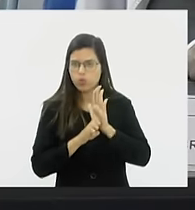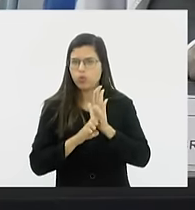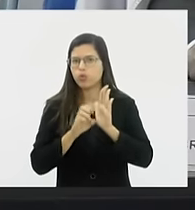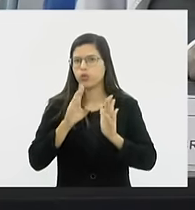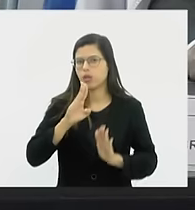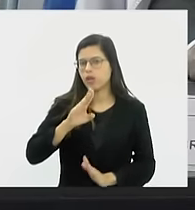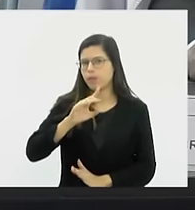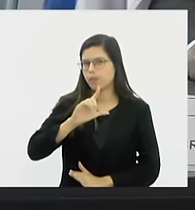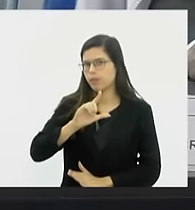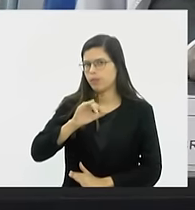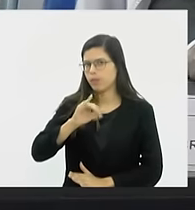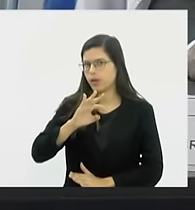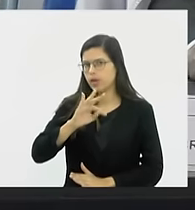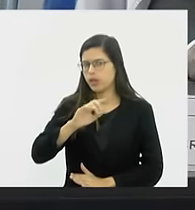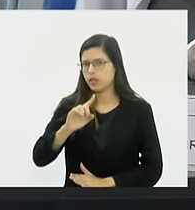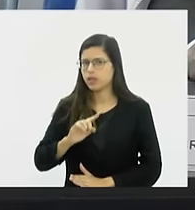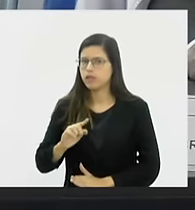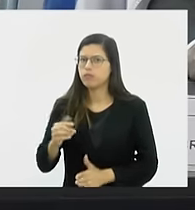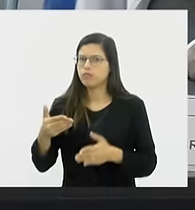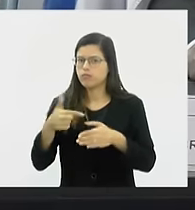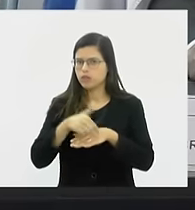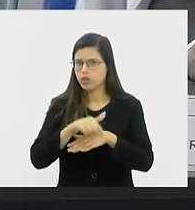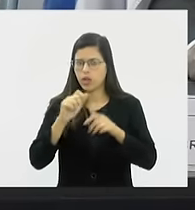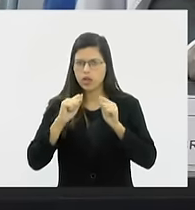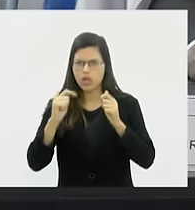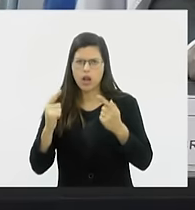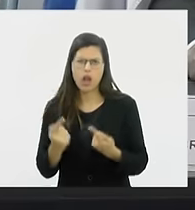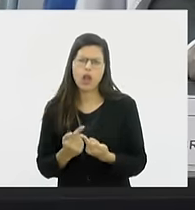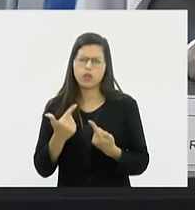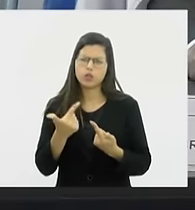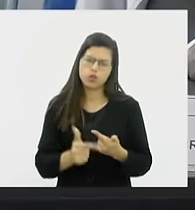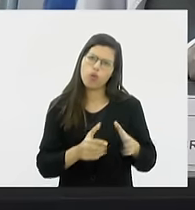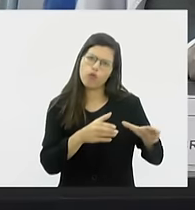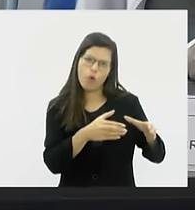esta casa e que vá passar de novo por comissões, por